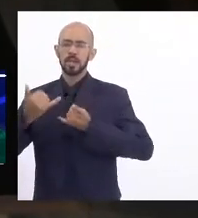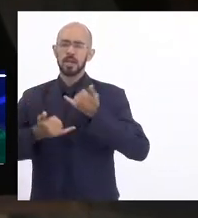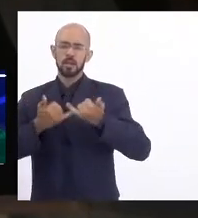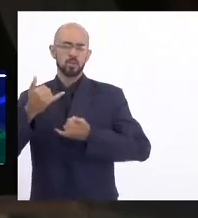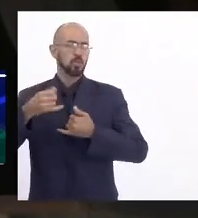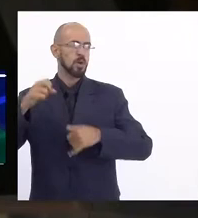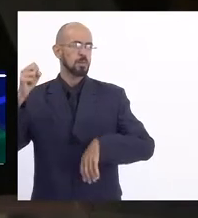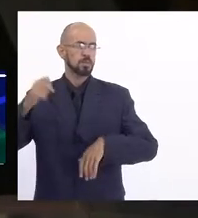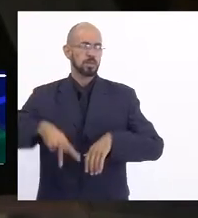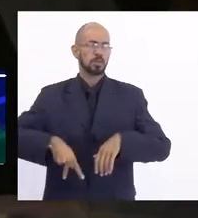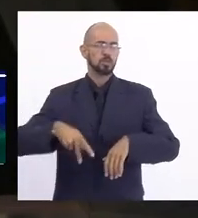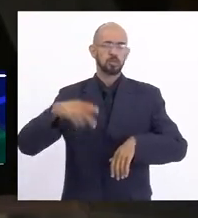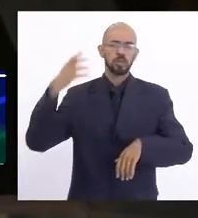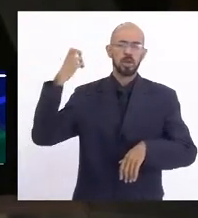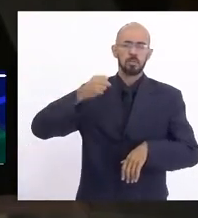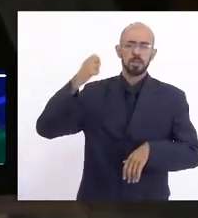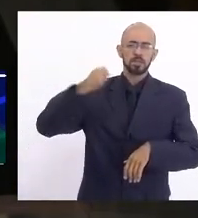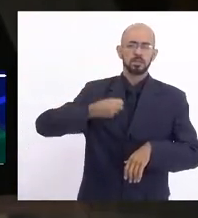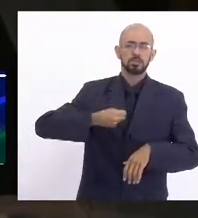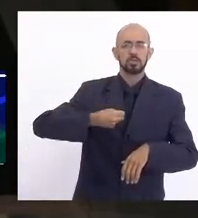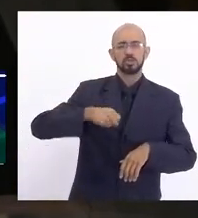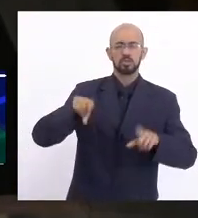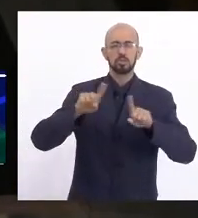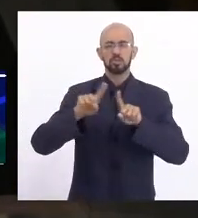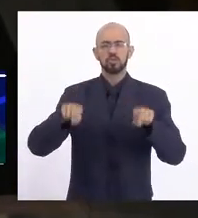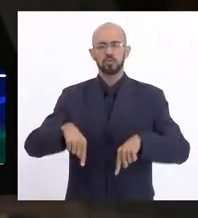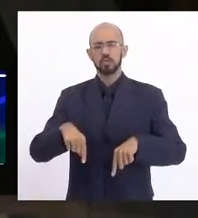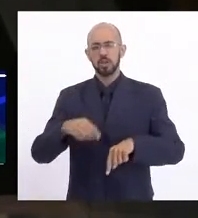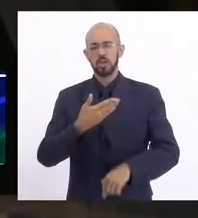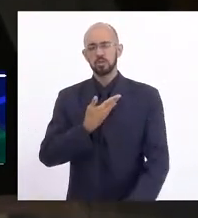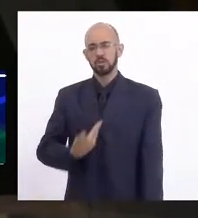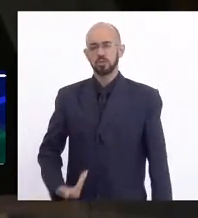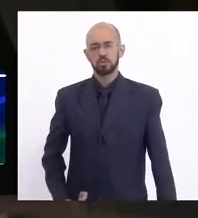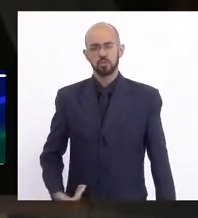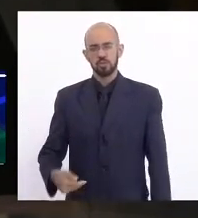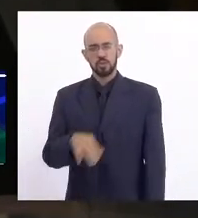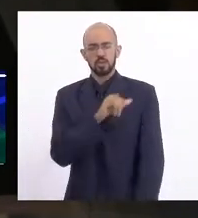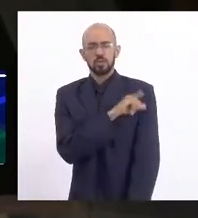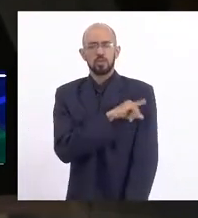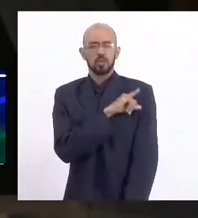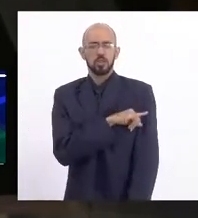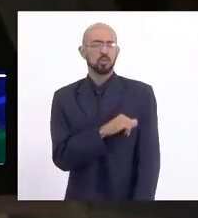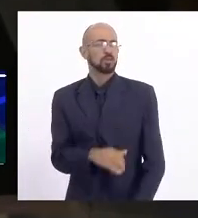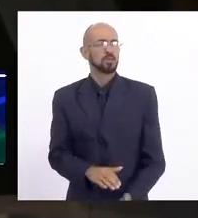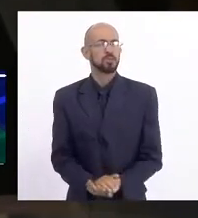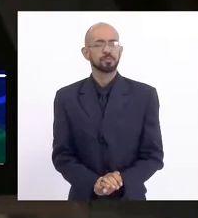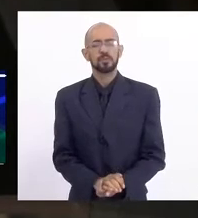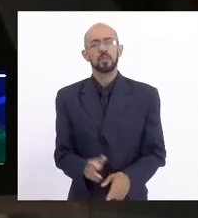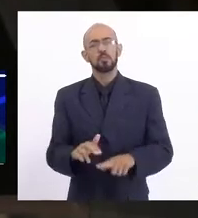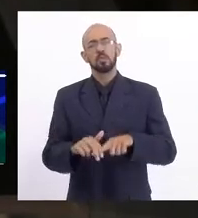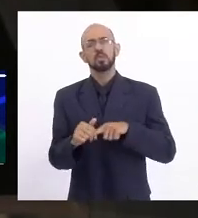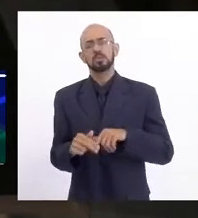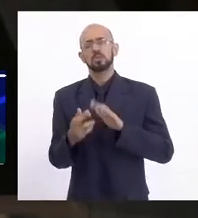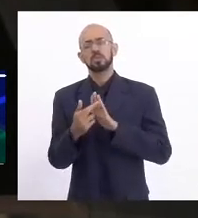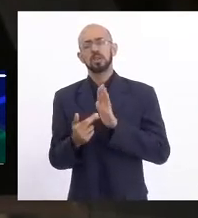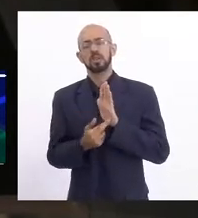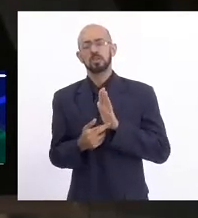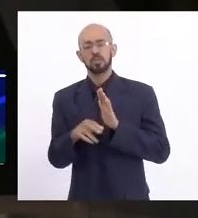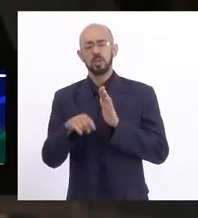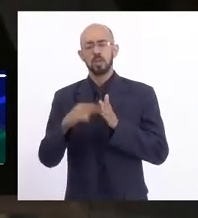as pensões de servidores e pensionistas do Estado do Rio de Janeiro. Por isso que esse relatório é um documento muito